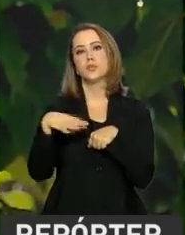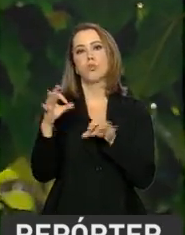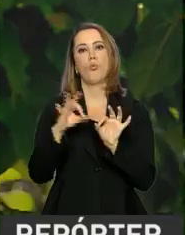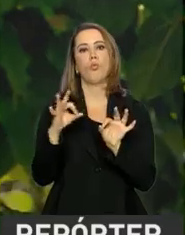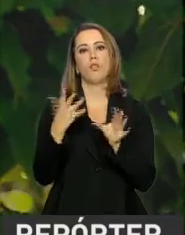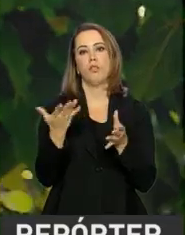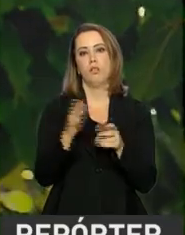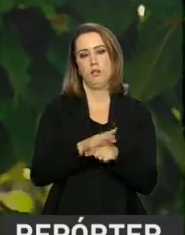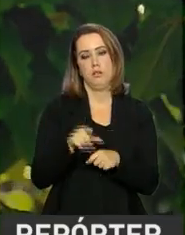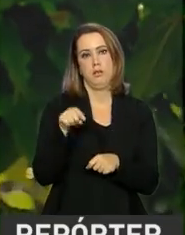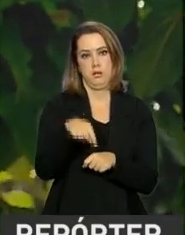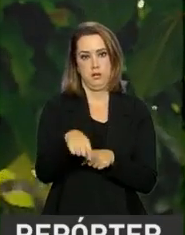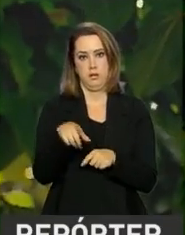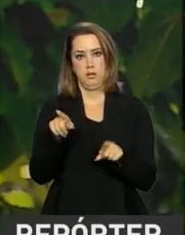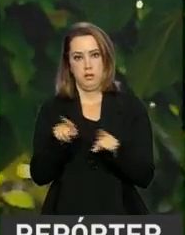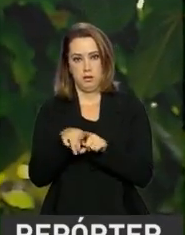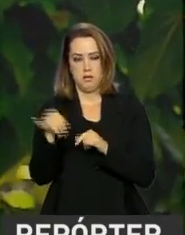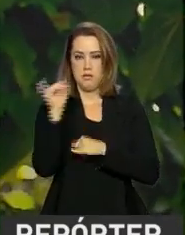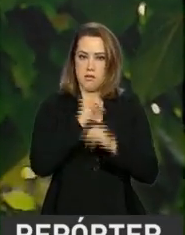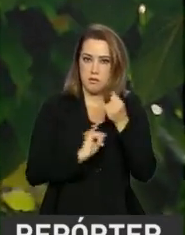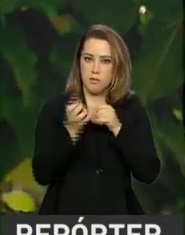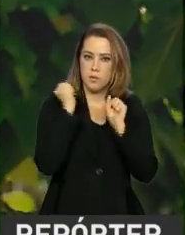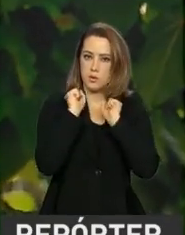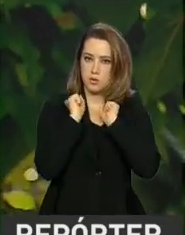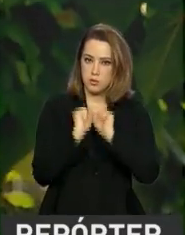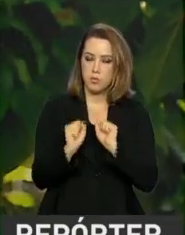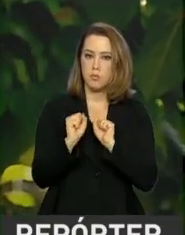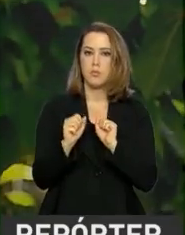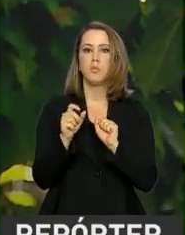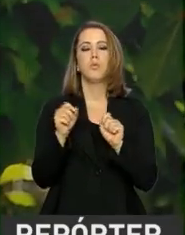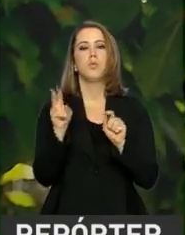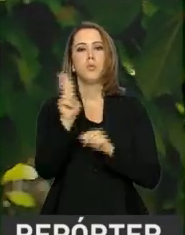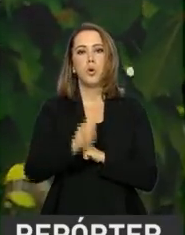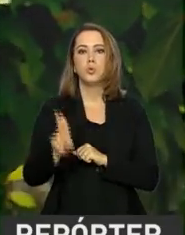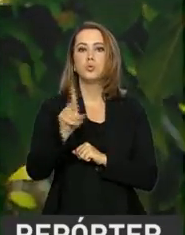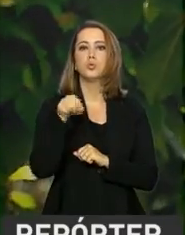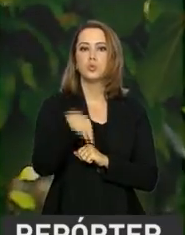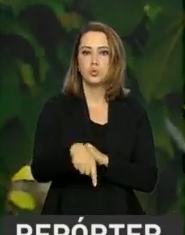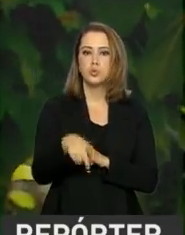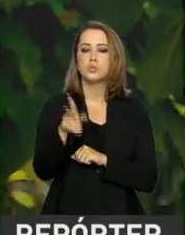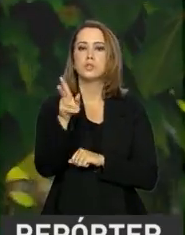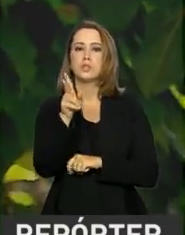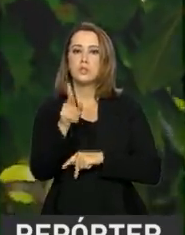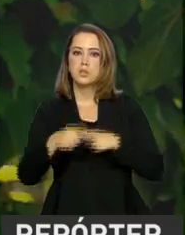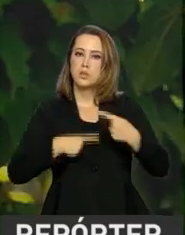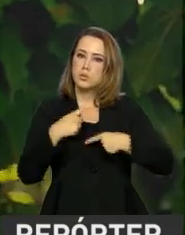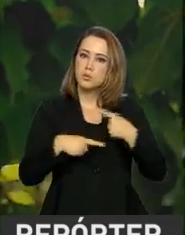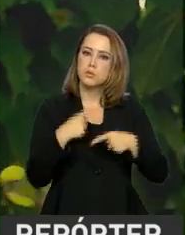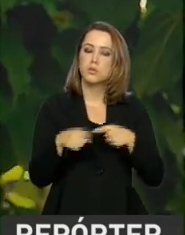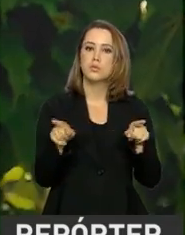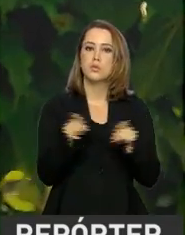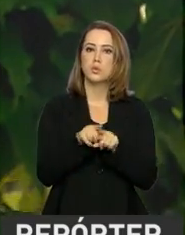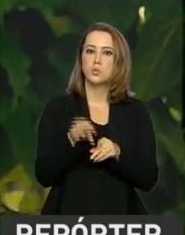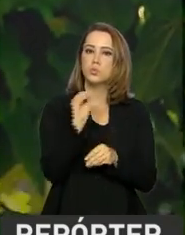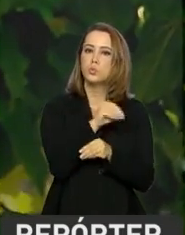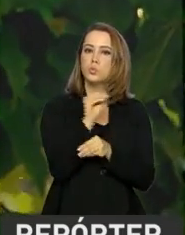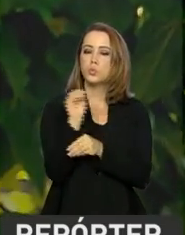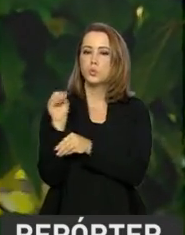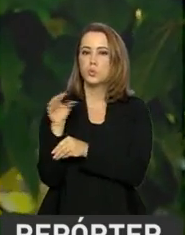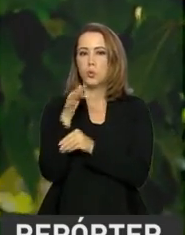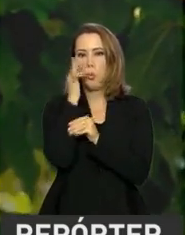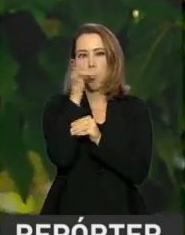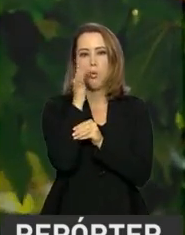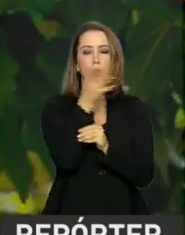e Europa essas informações podem ser usadas em políticas públicas de recuperação e preservação de plantas e